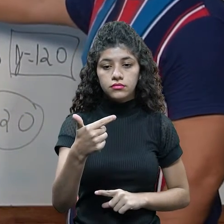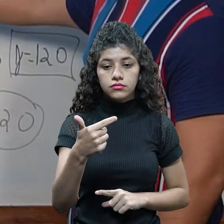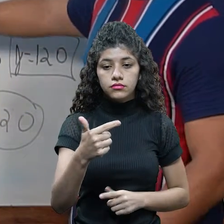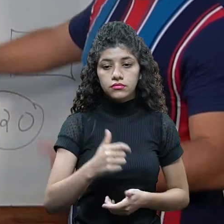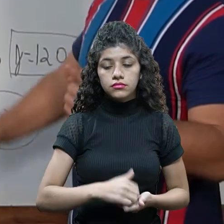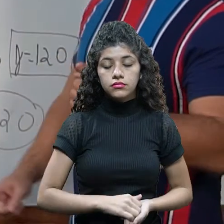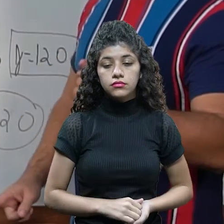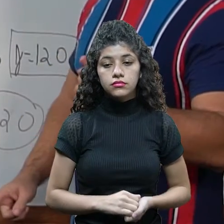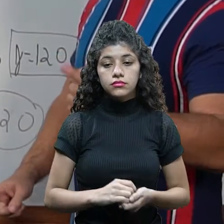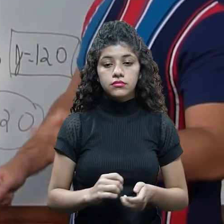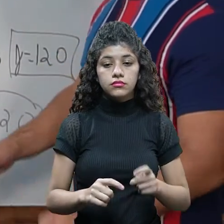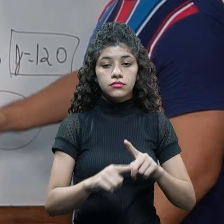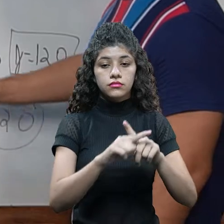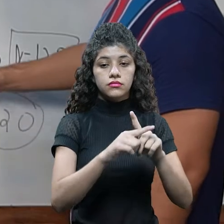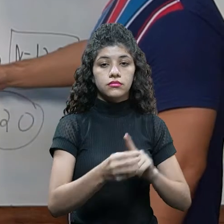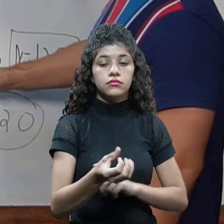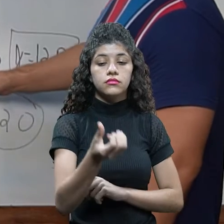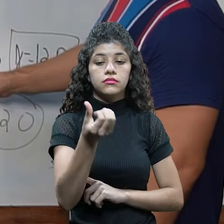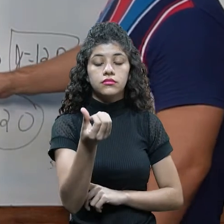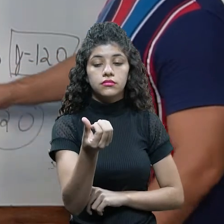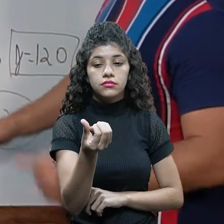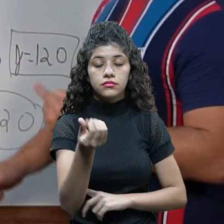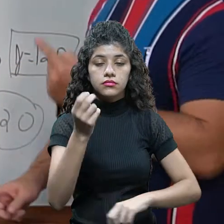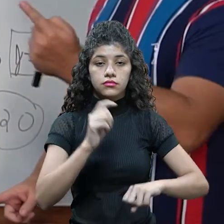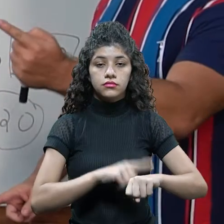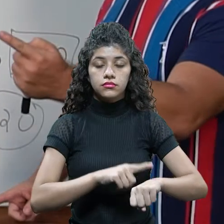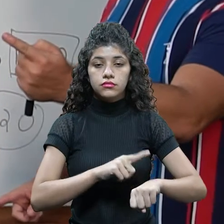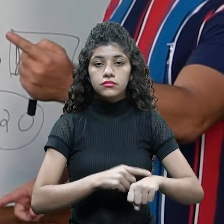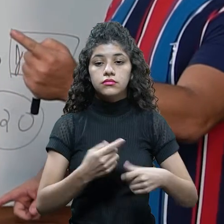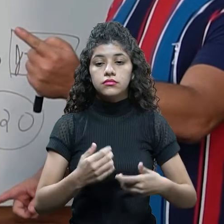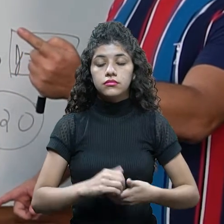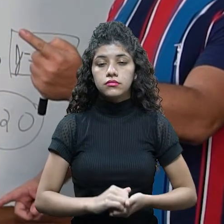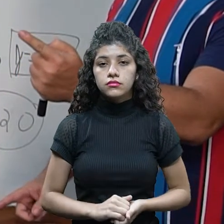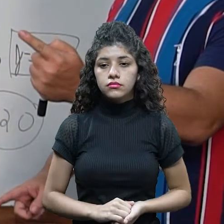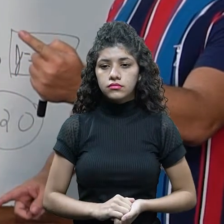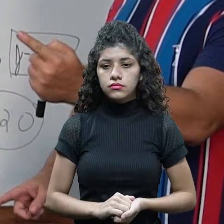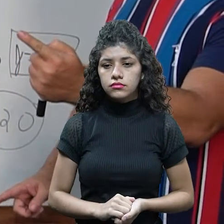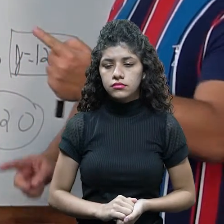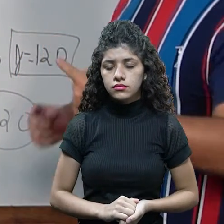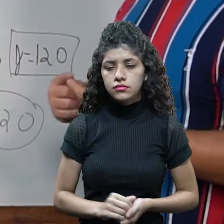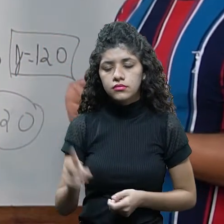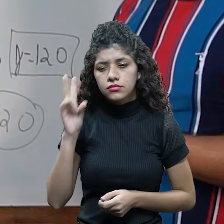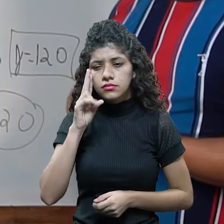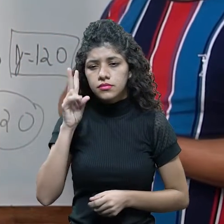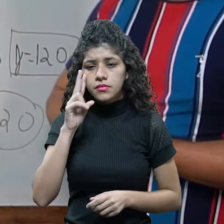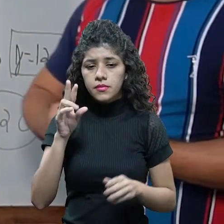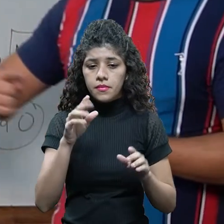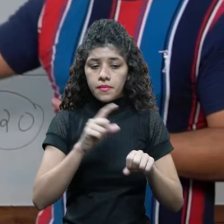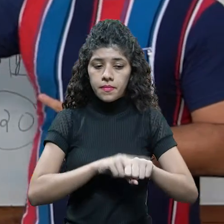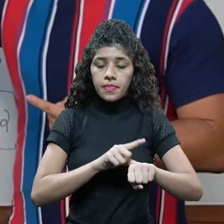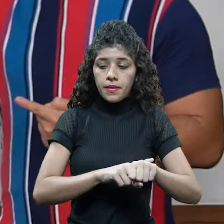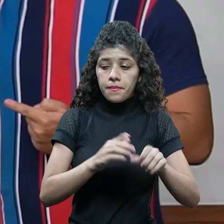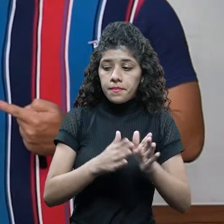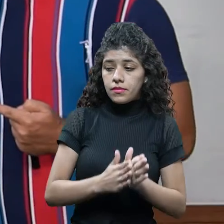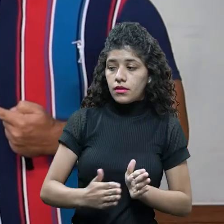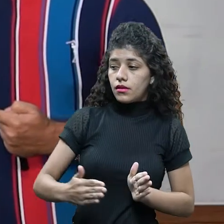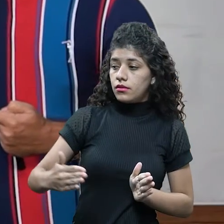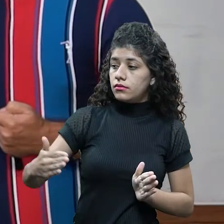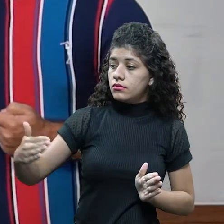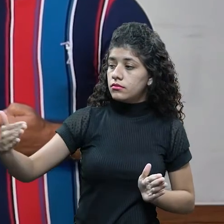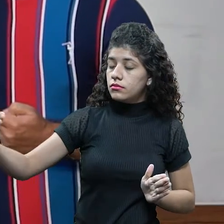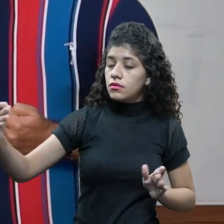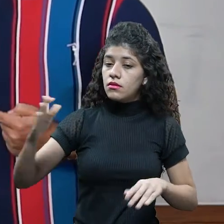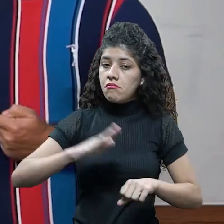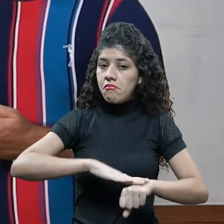taxa de juros, que é 12% ao mês, vezes 6, que é o tempo que ele tem para pagar o empréstimo. Lembrando, quanto mais tempo você